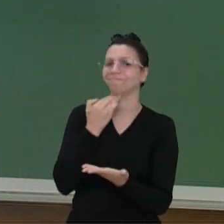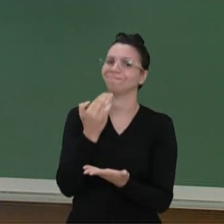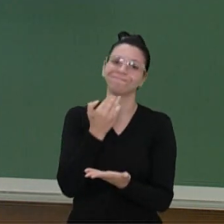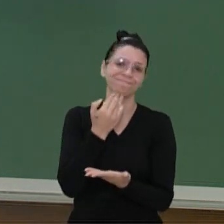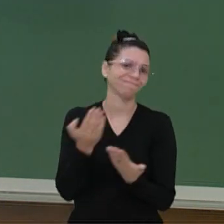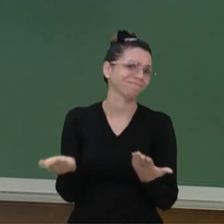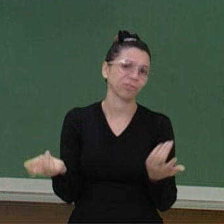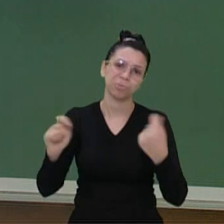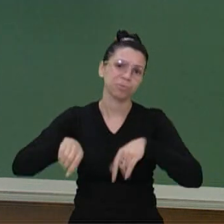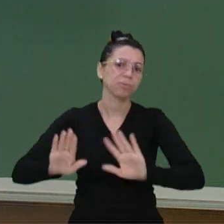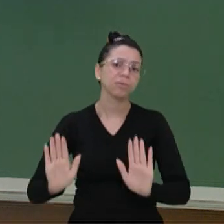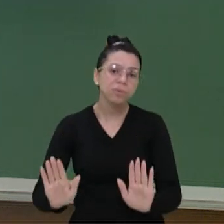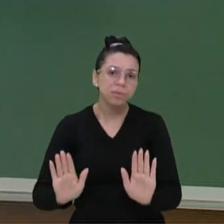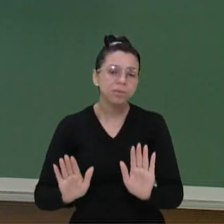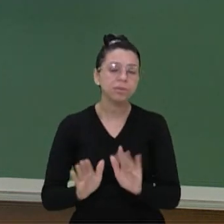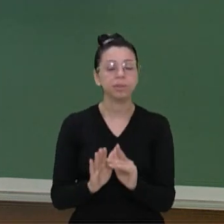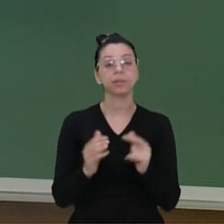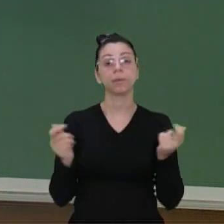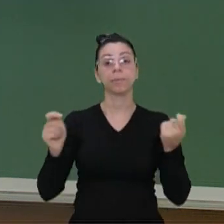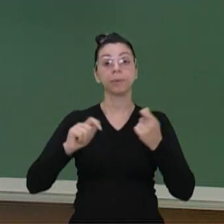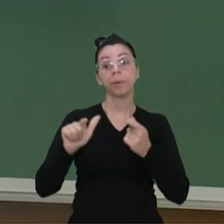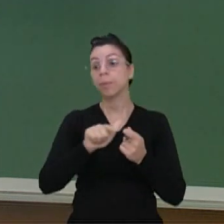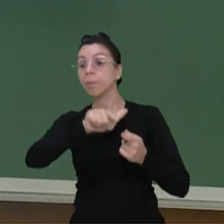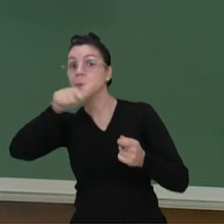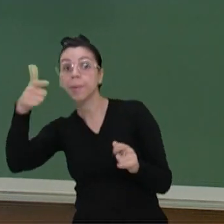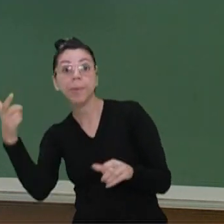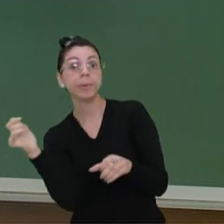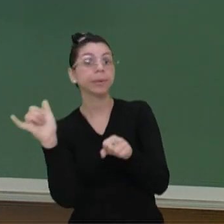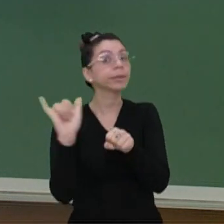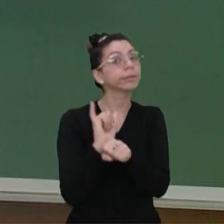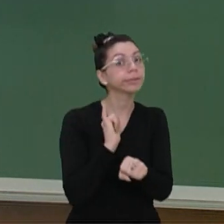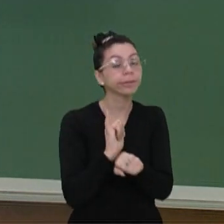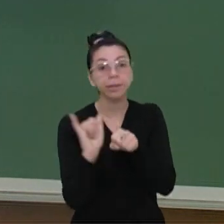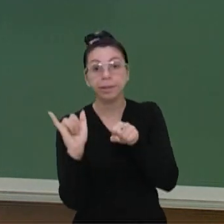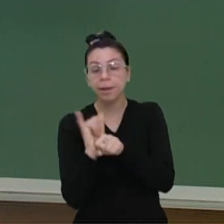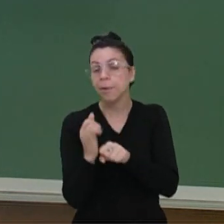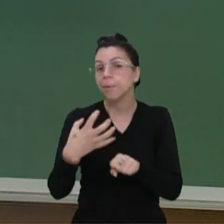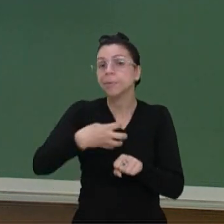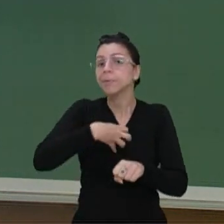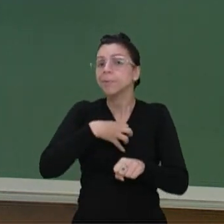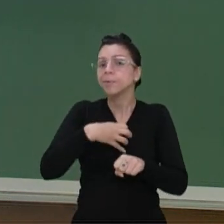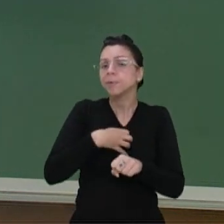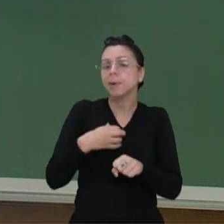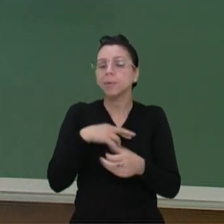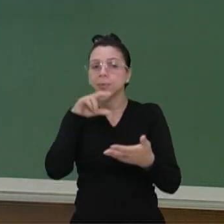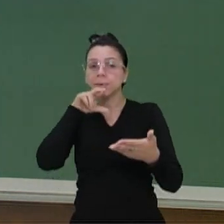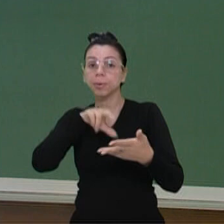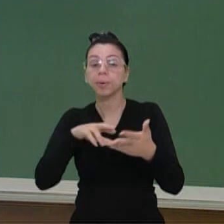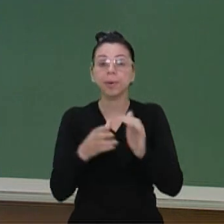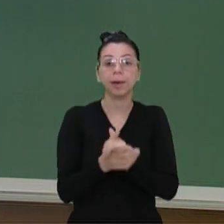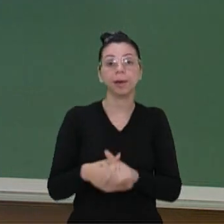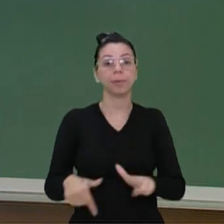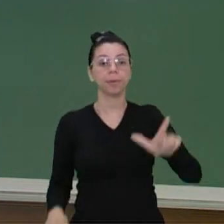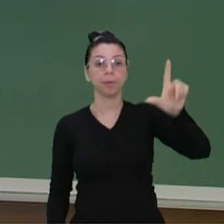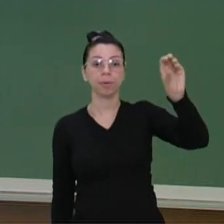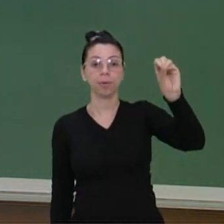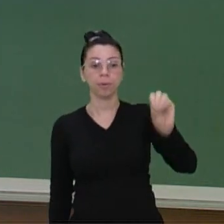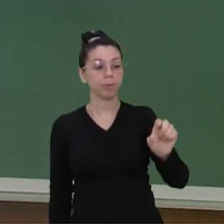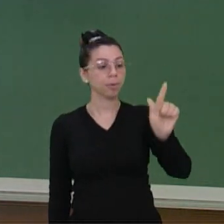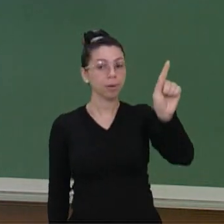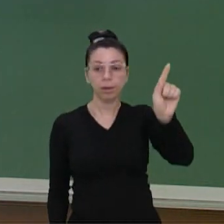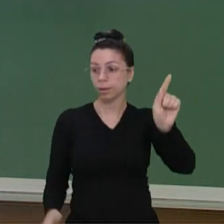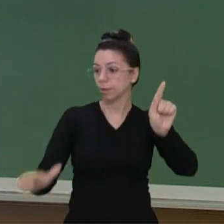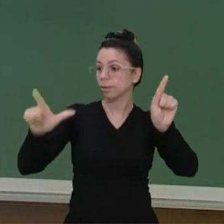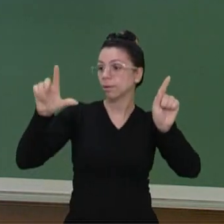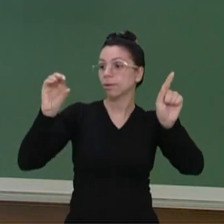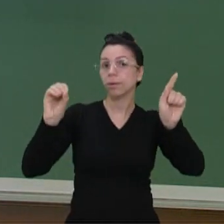serviço desnecessário, porque a gente tem outro artifício, outra forma de resolver, que é aplicando logaritmo em ambos os